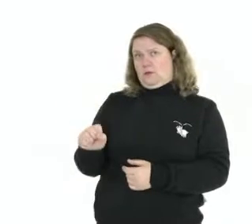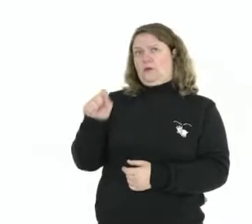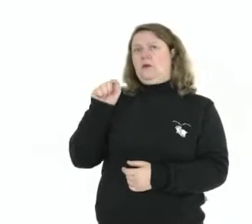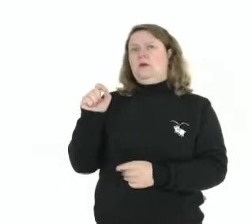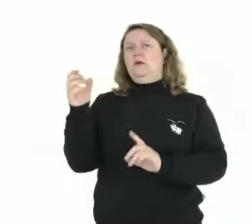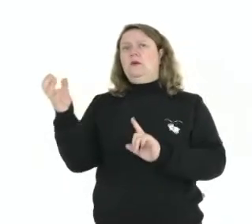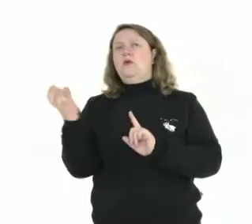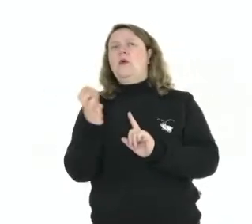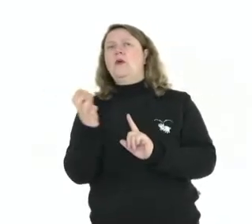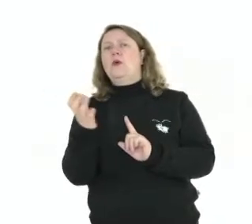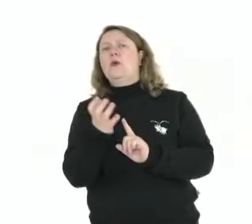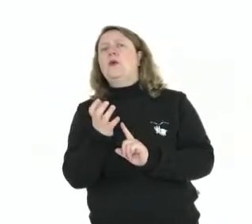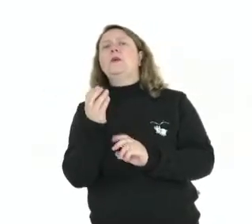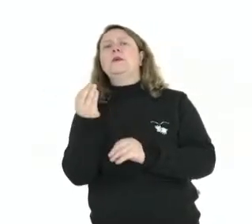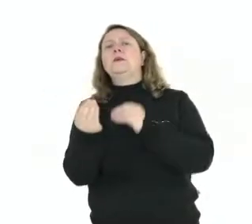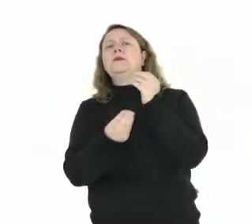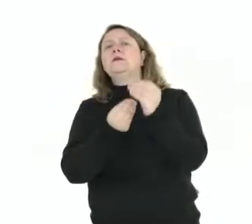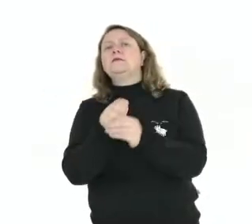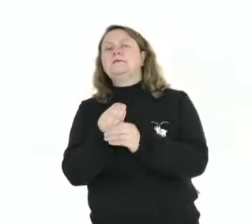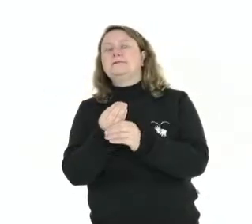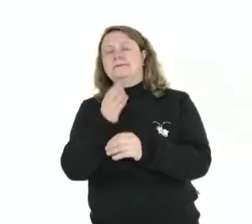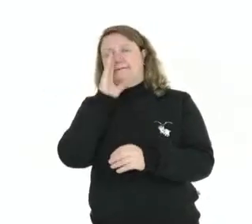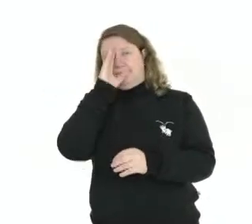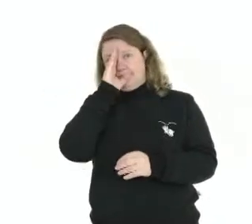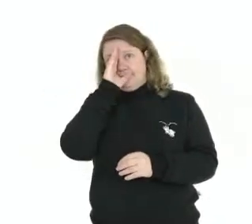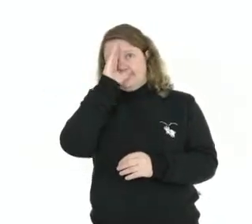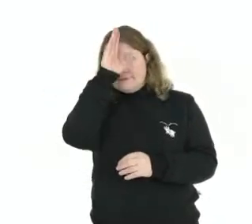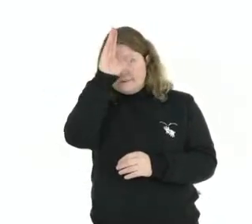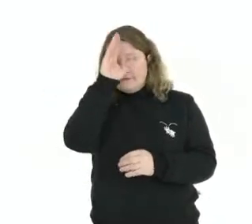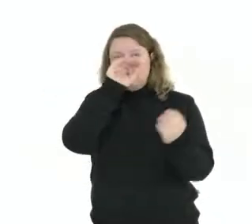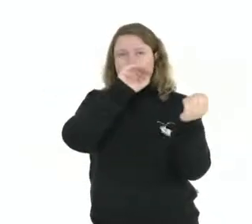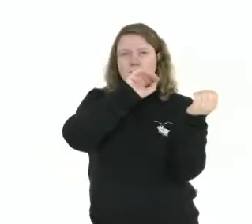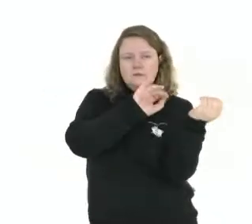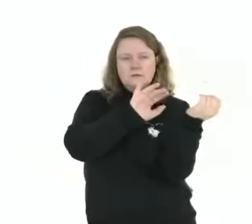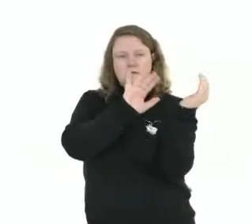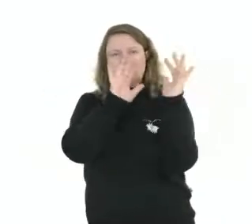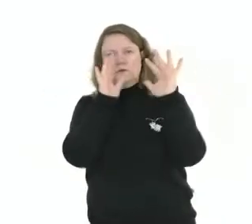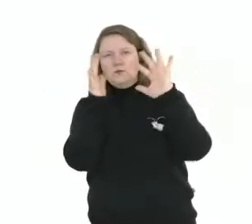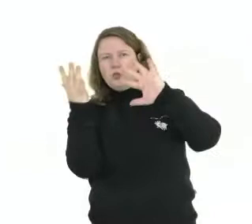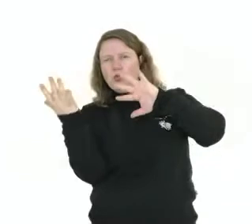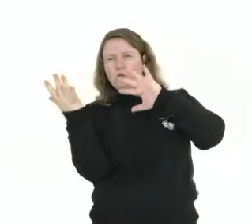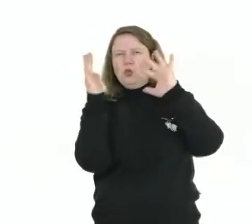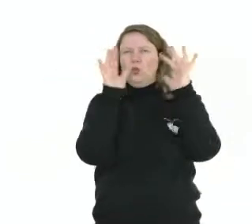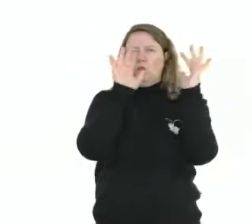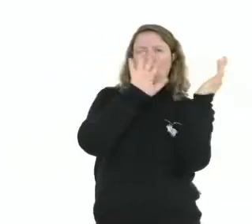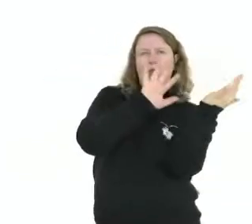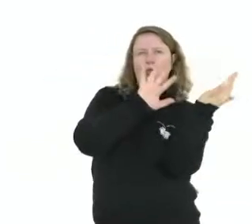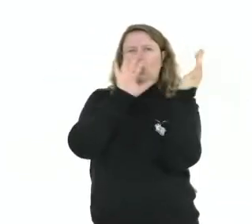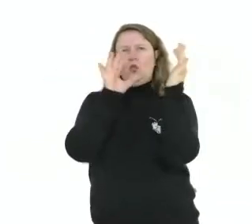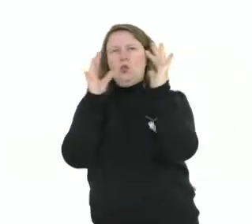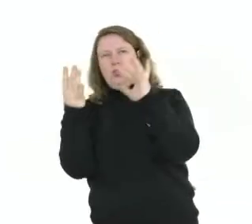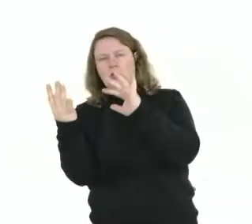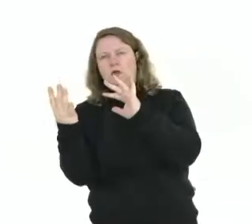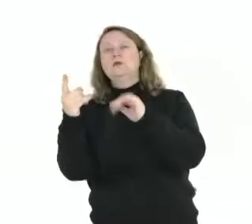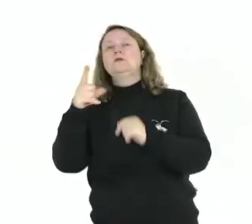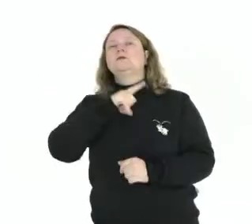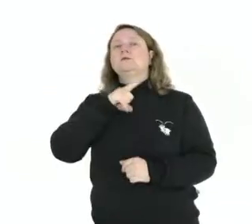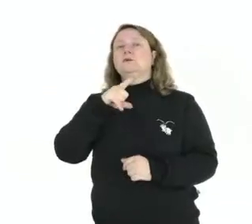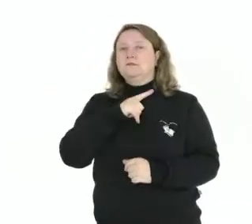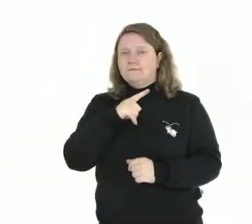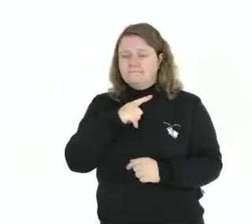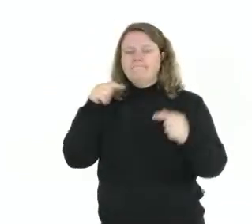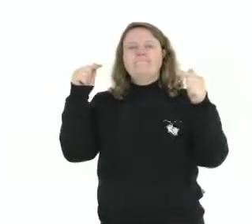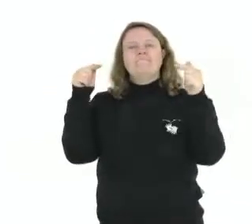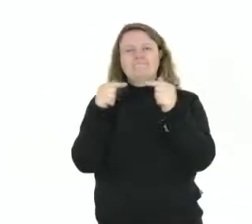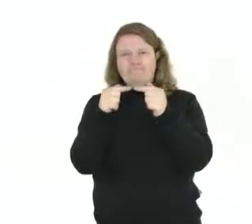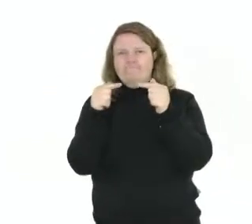influenciada principalmente pelo clima. Existe, pessoal, uma relação muito próxima entre